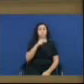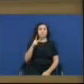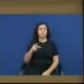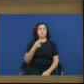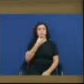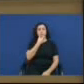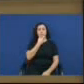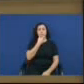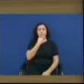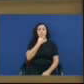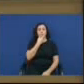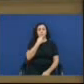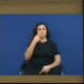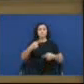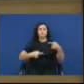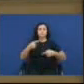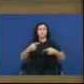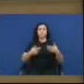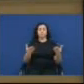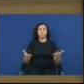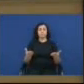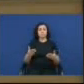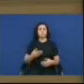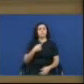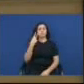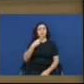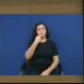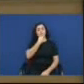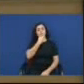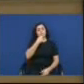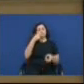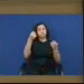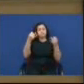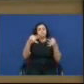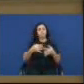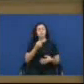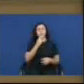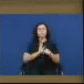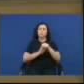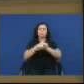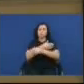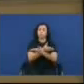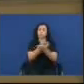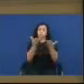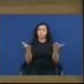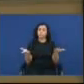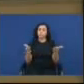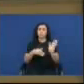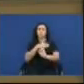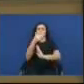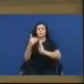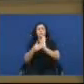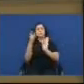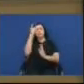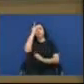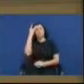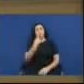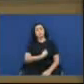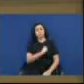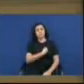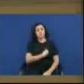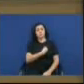professora Érica Monteiro. Em discussão, com a palavra a vereadora proponente. Boa noite a todos, boa noite a todas as pessoas que aqui